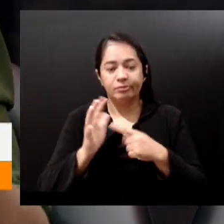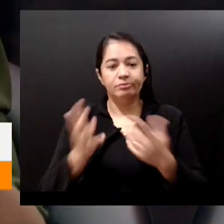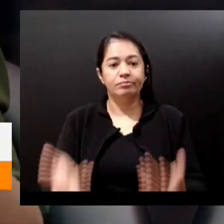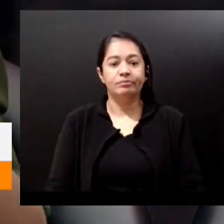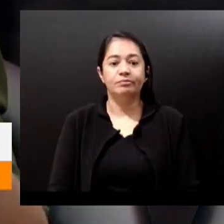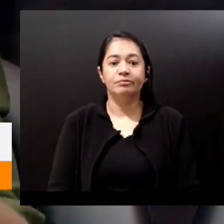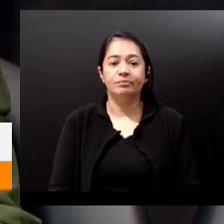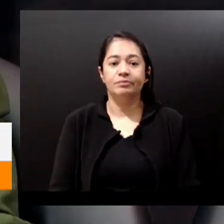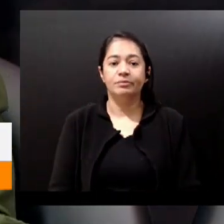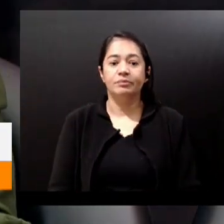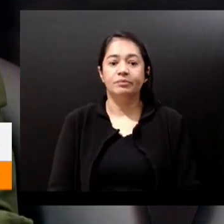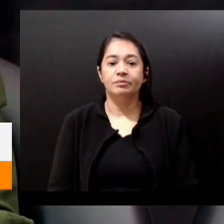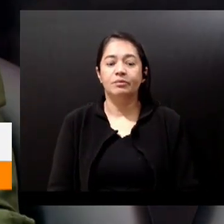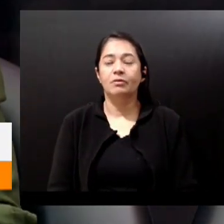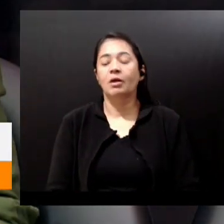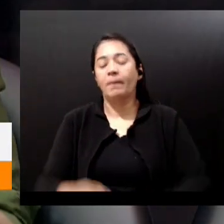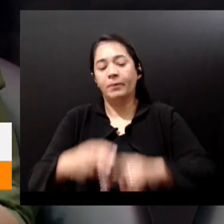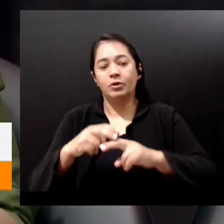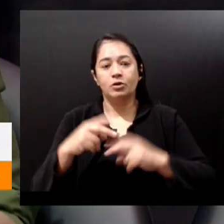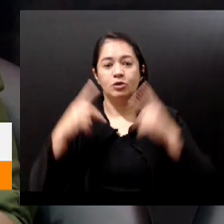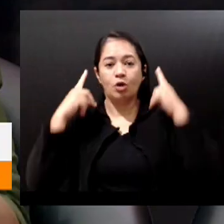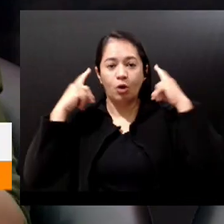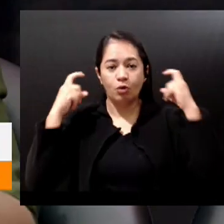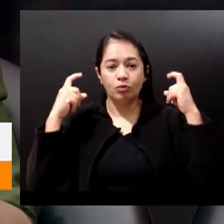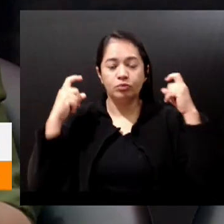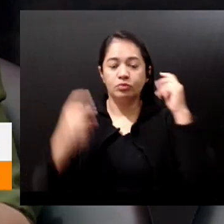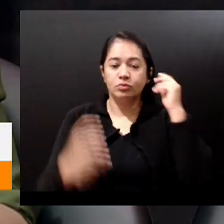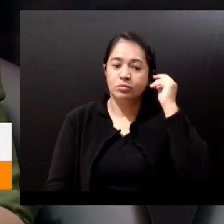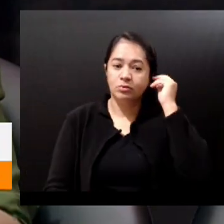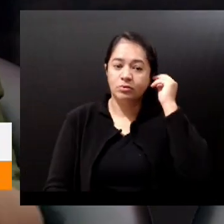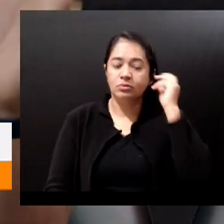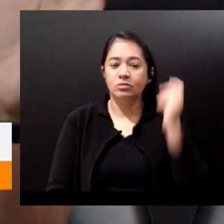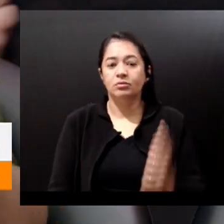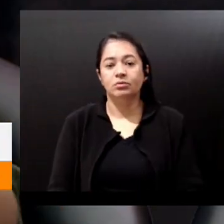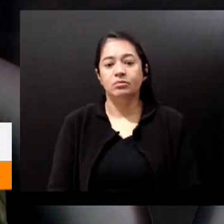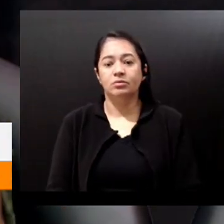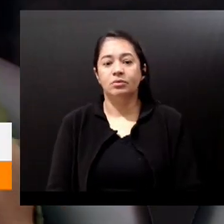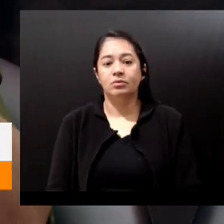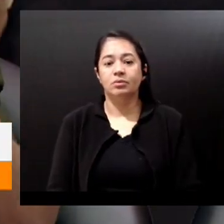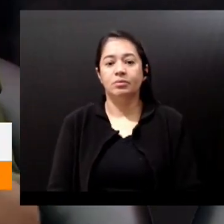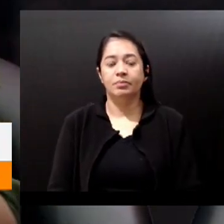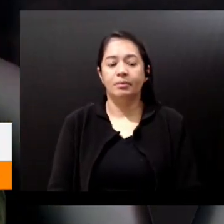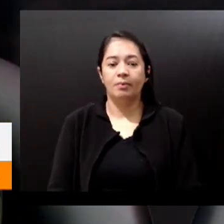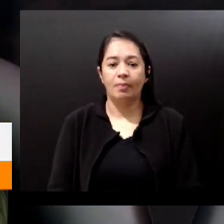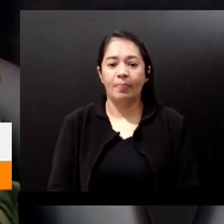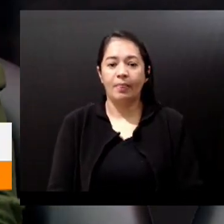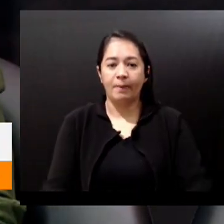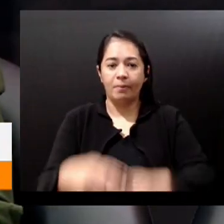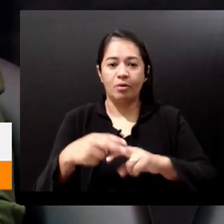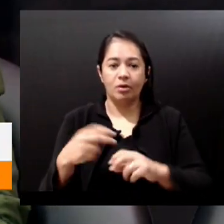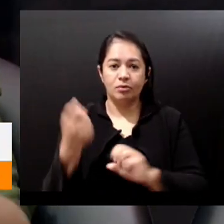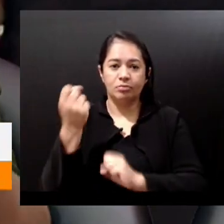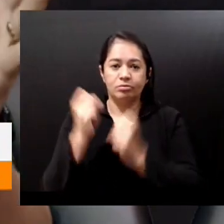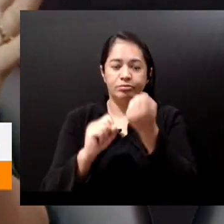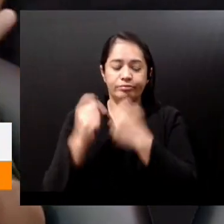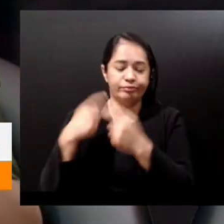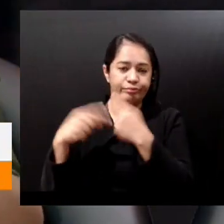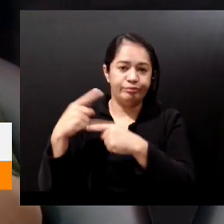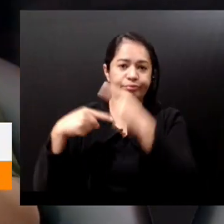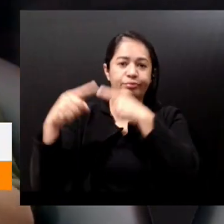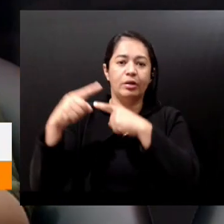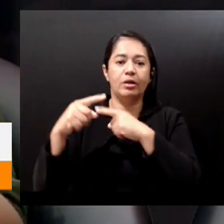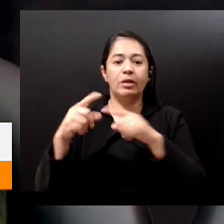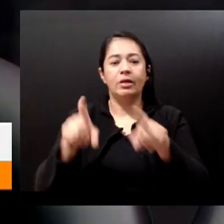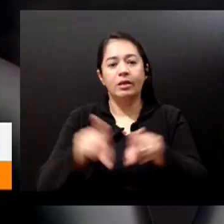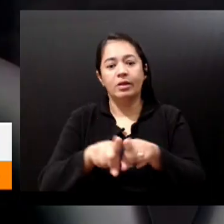aí o som, né, no ouvido faz toda a diferença. Há de se dizer que com a Revolução Industrial, a Revolução assim, da informática nos anos 70,